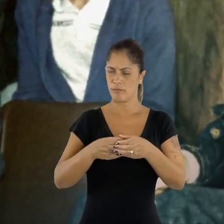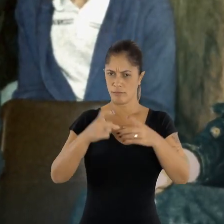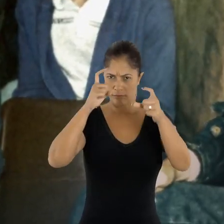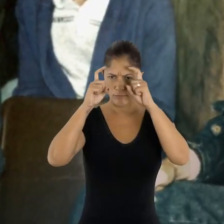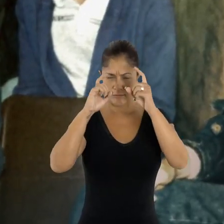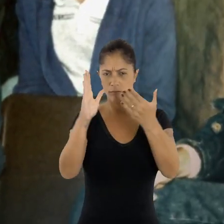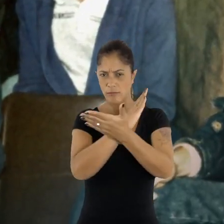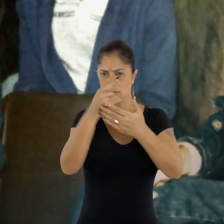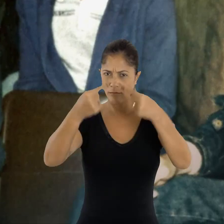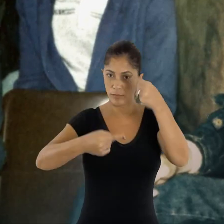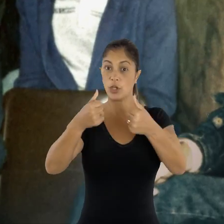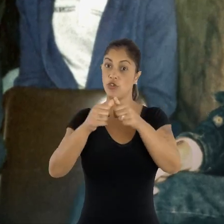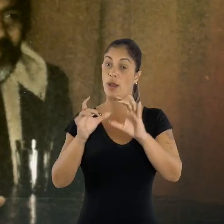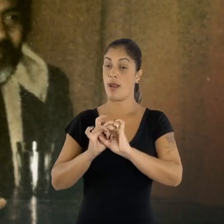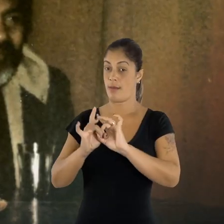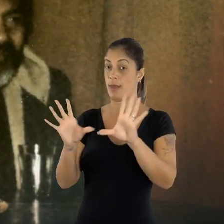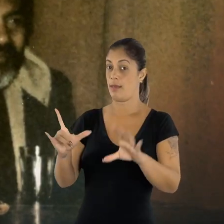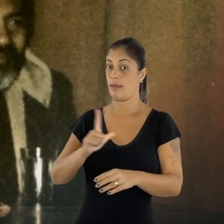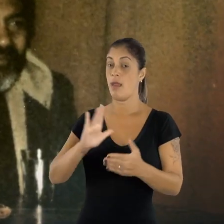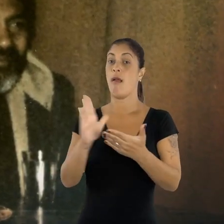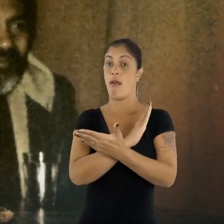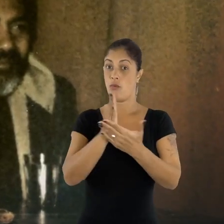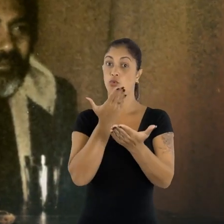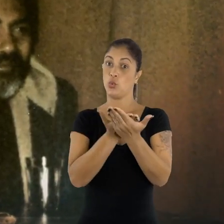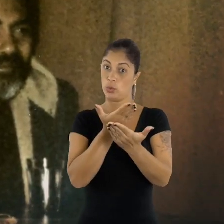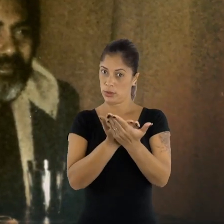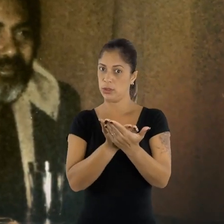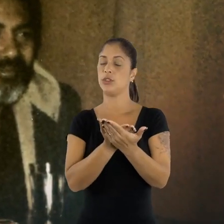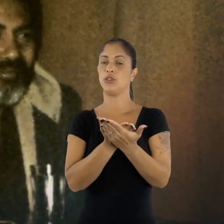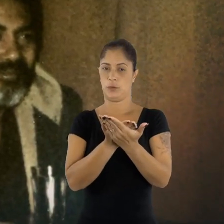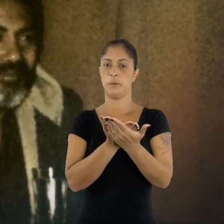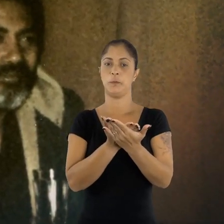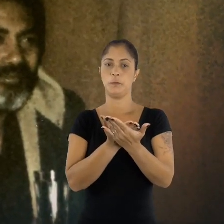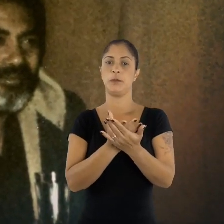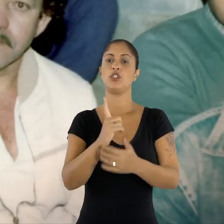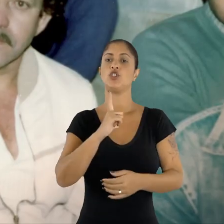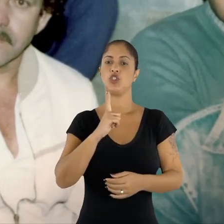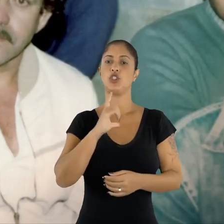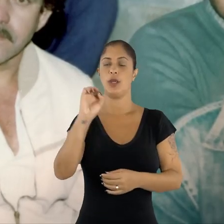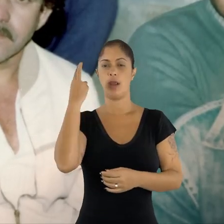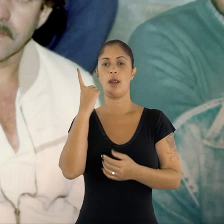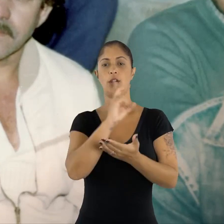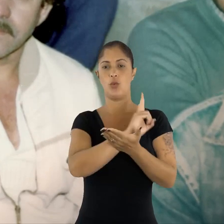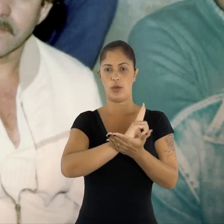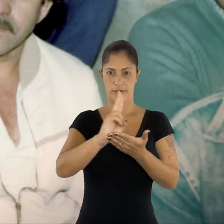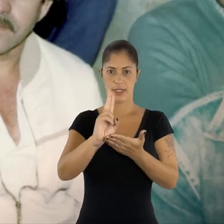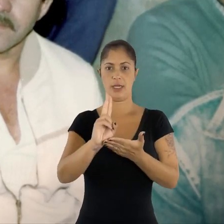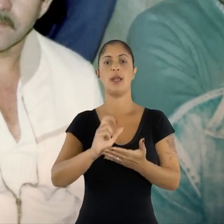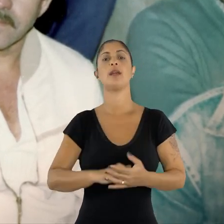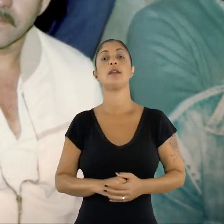alguns presos políticos que saíram em liberdade, alguns estudantes que estudavam